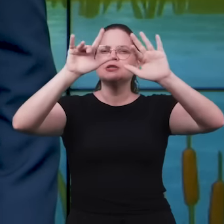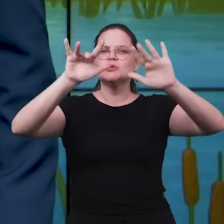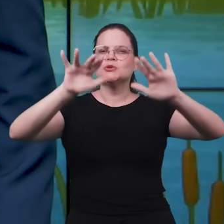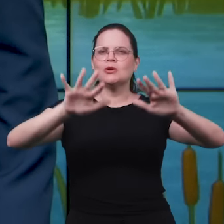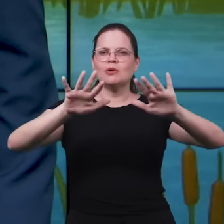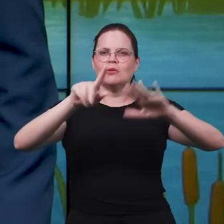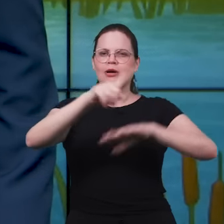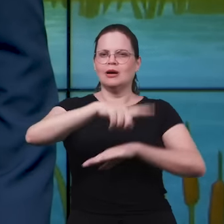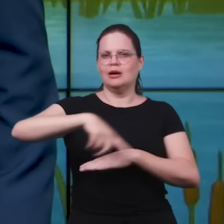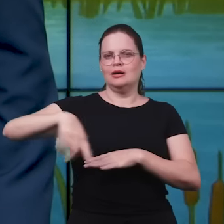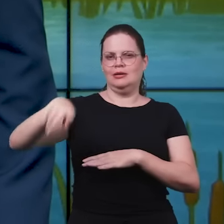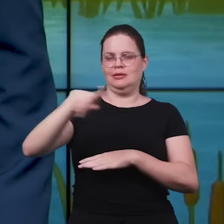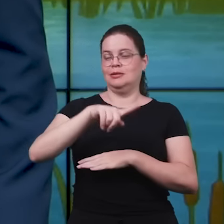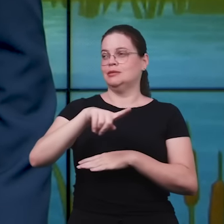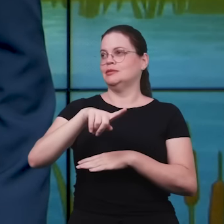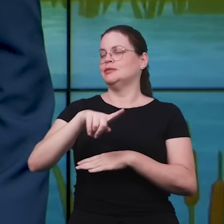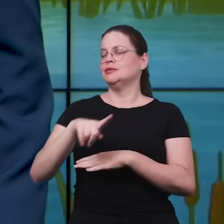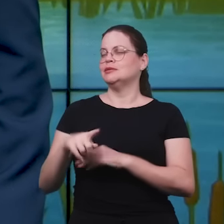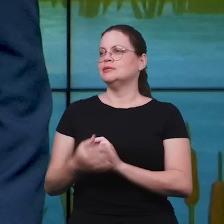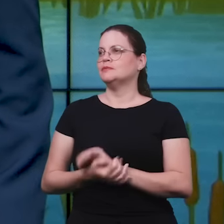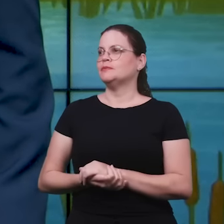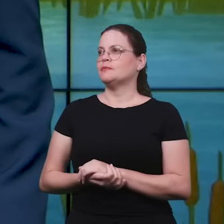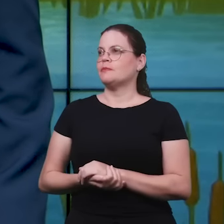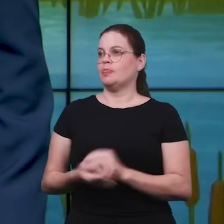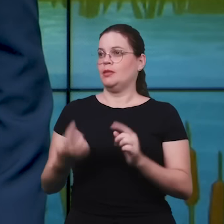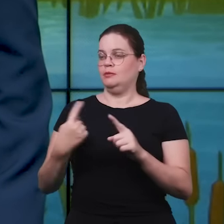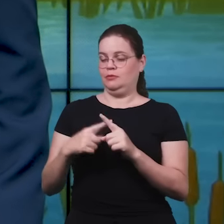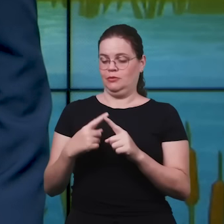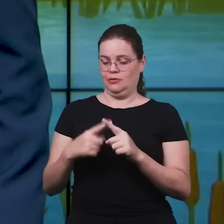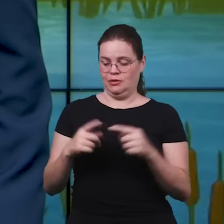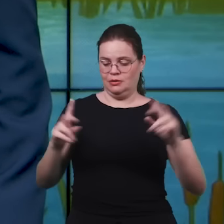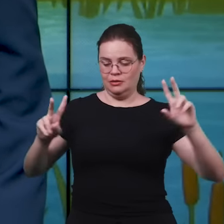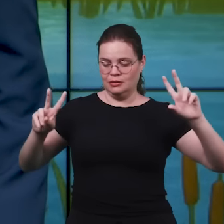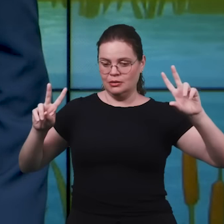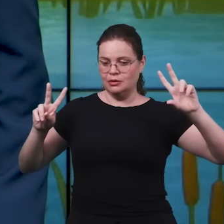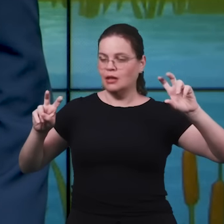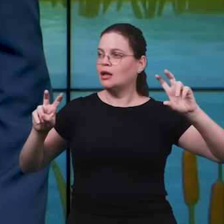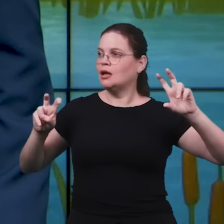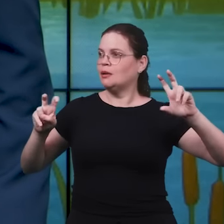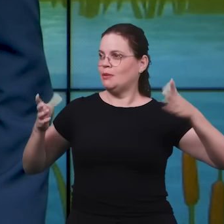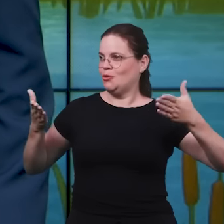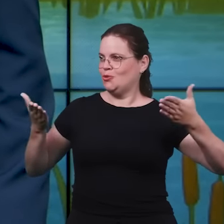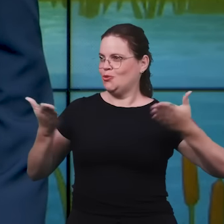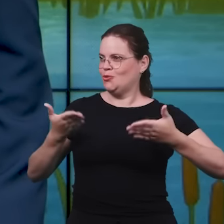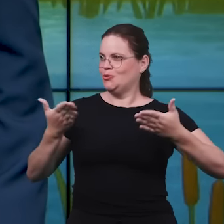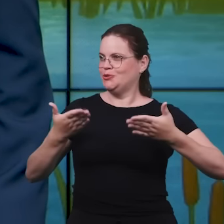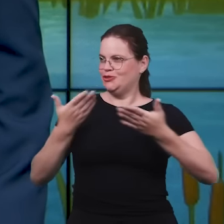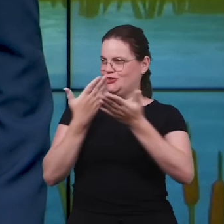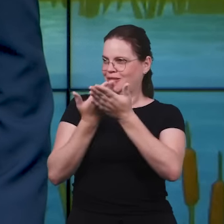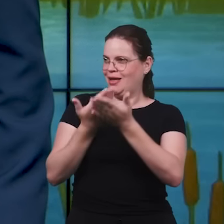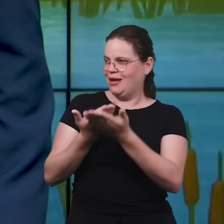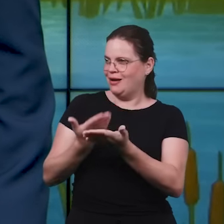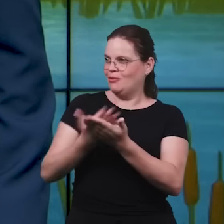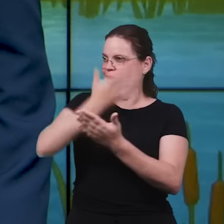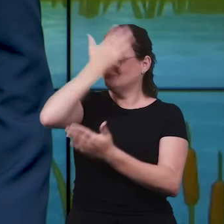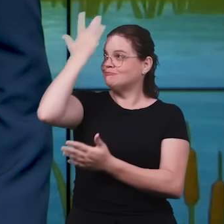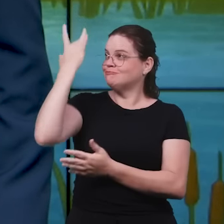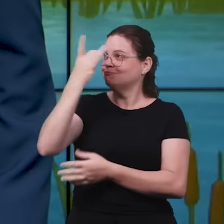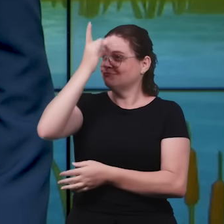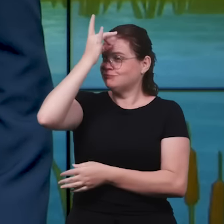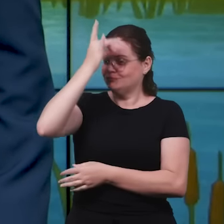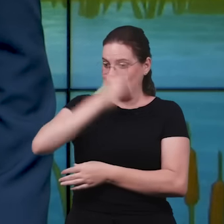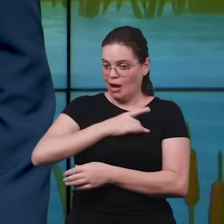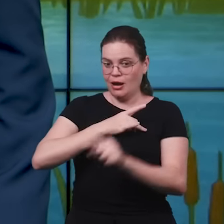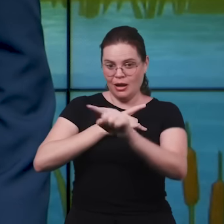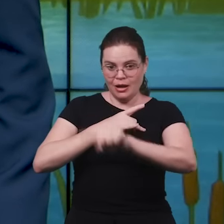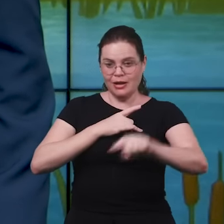pedindo a Deus para que o tema deste seminário se realize na